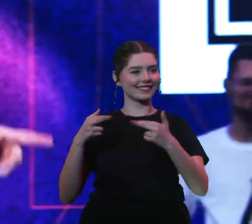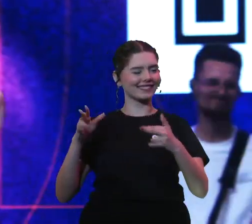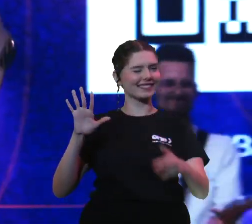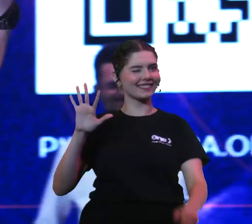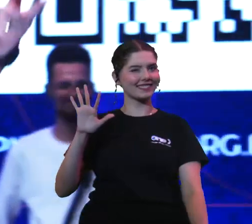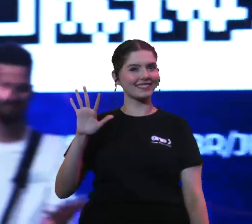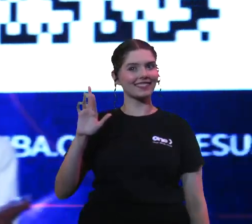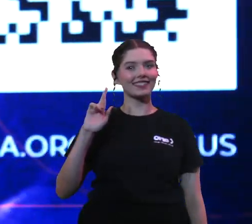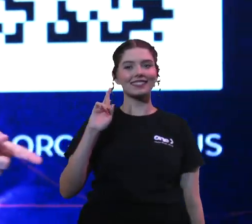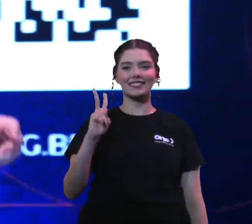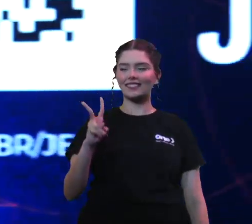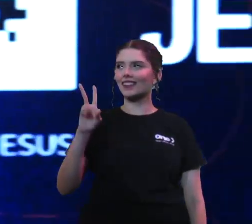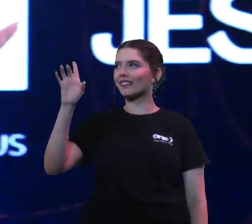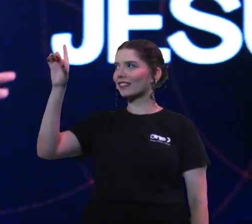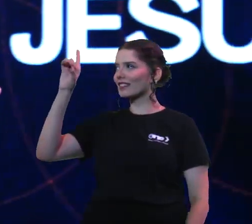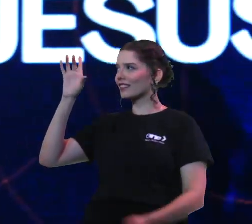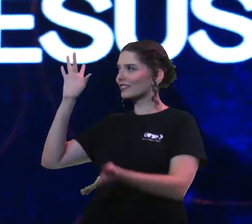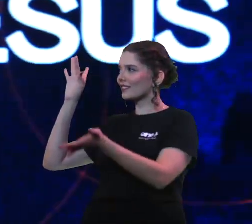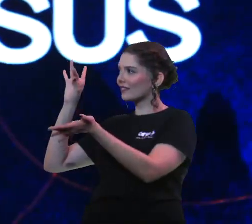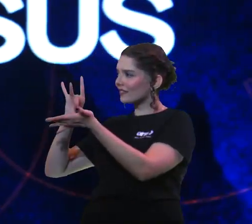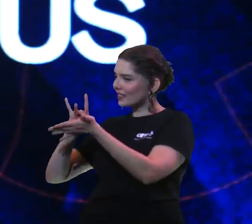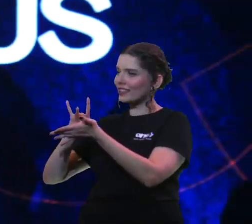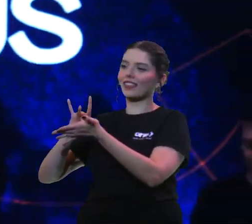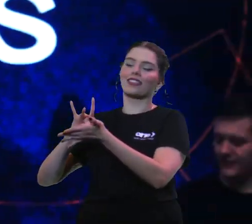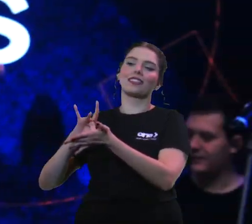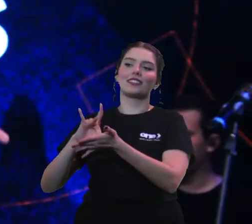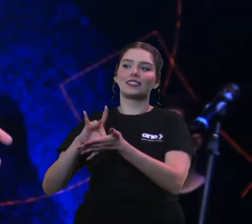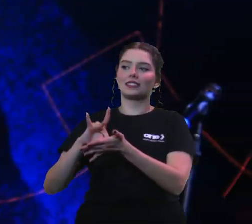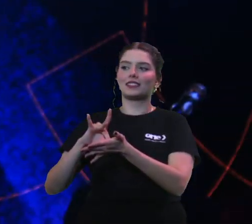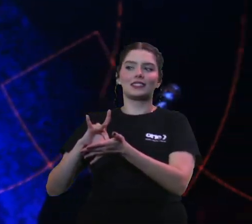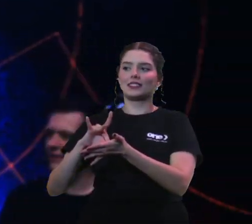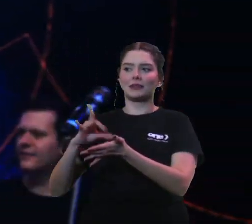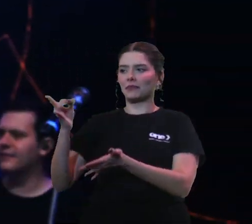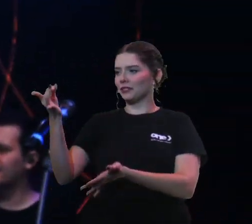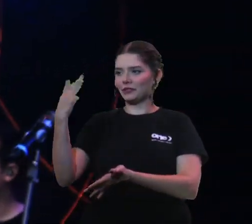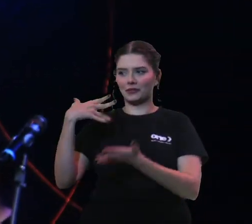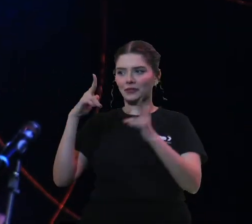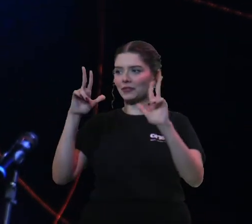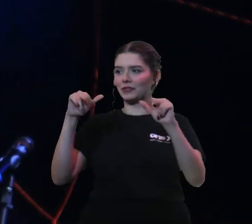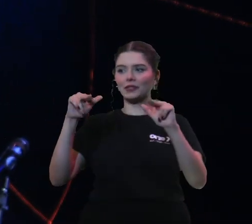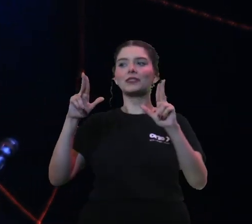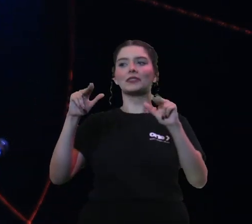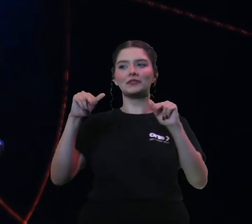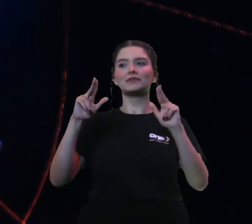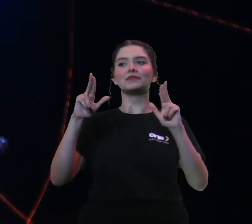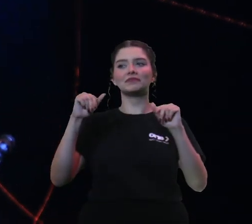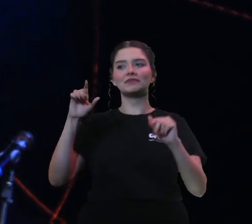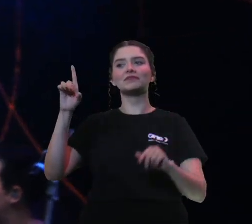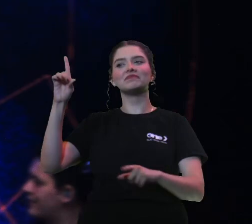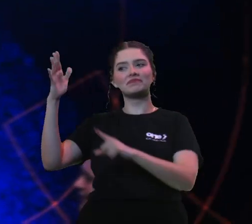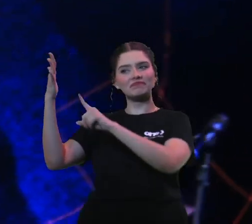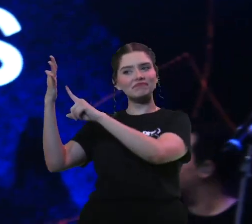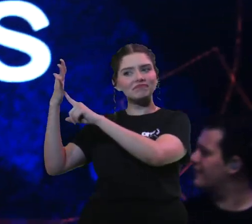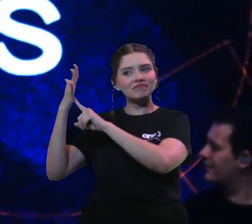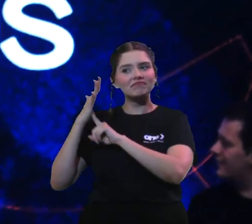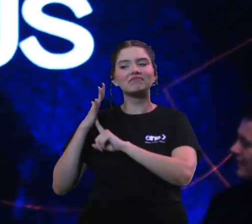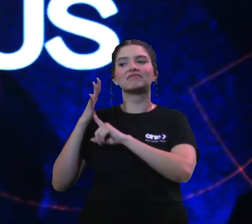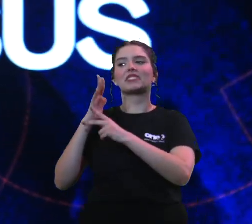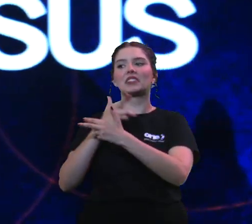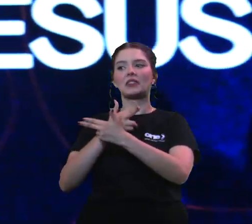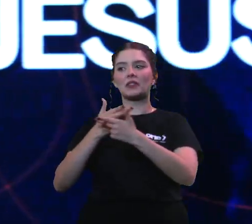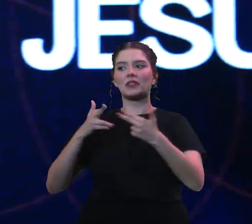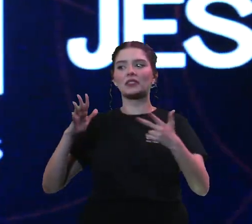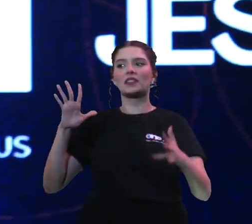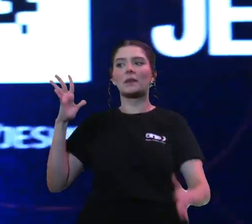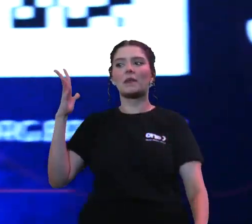que o Senhor, Ele é um Deus real, que não criou o mundo simplesmente e o abandonou. Não, Ele é um Deus que fala, se revela e tem coisas tremendas para